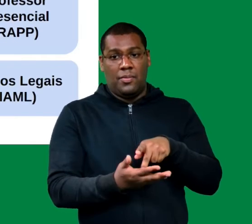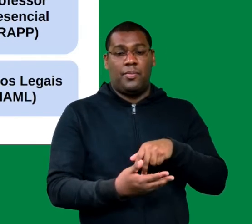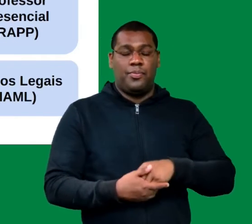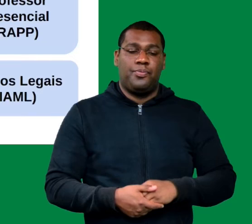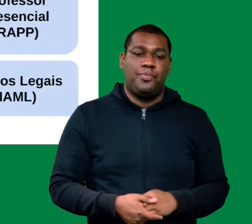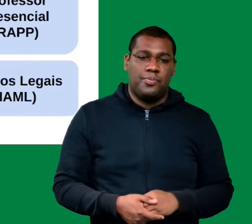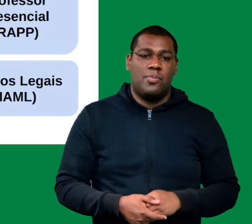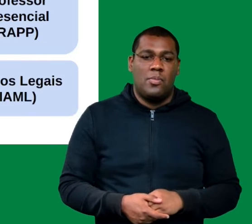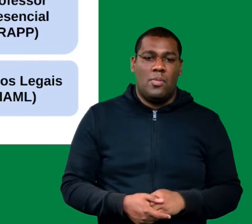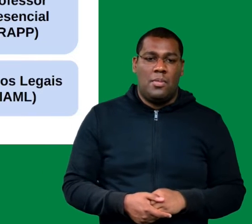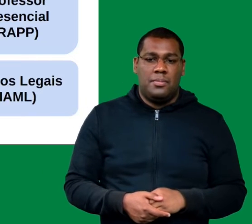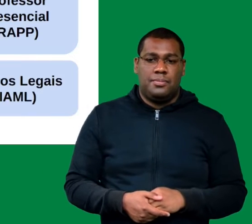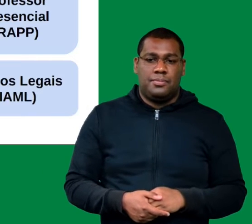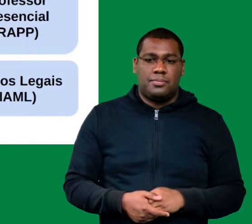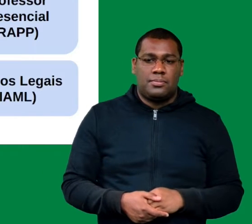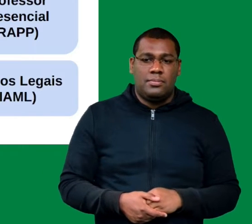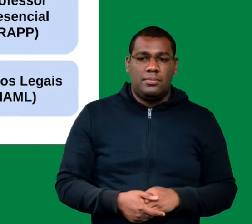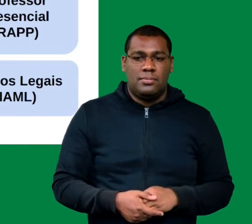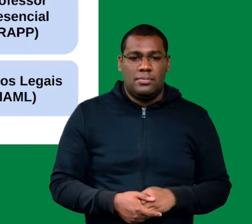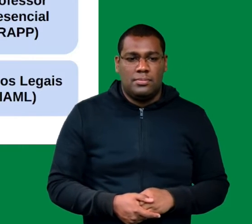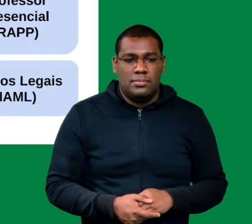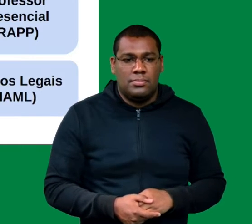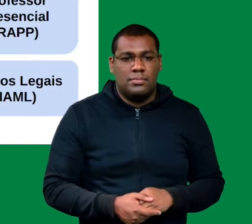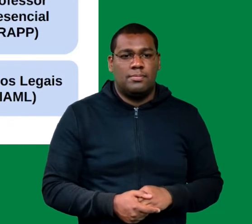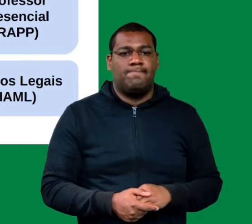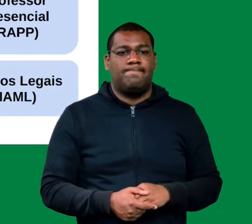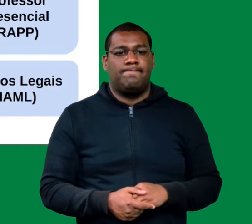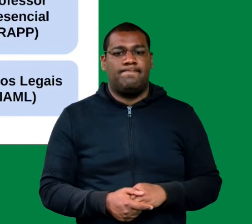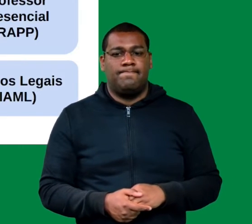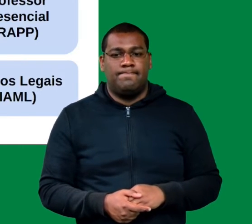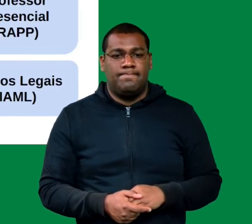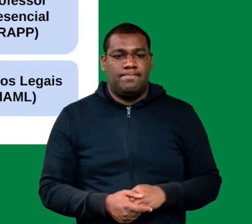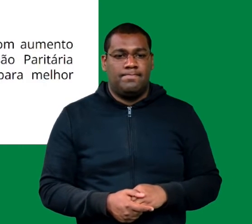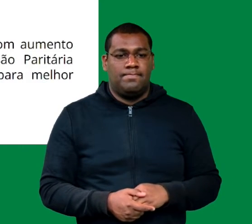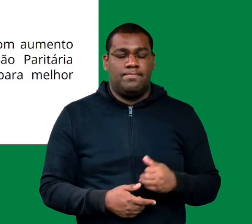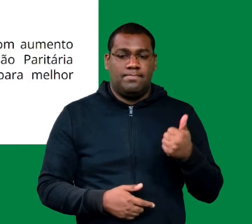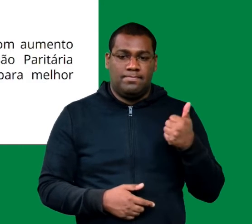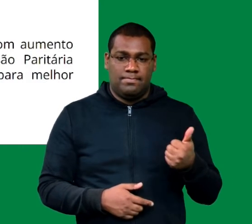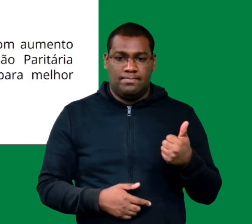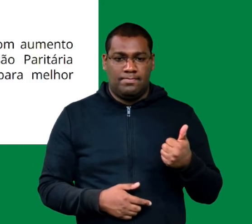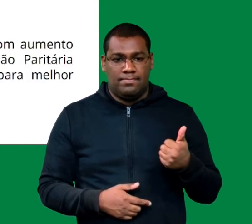DF para as regiões administrativas, tá certo? Vamos lá.